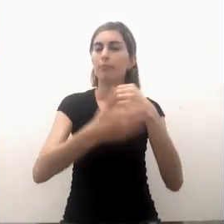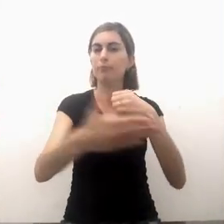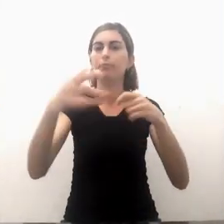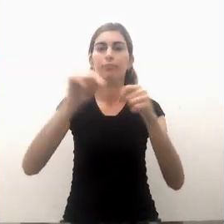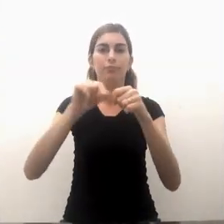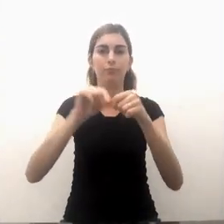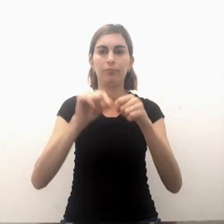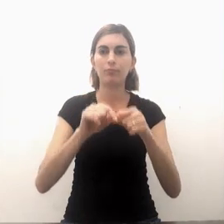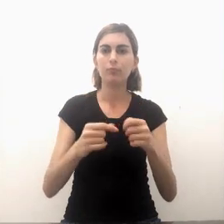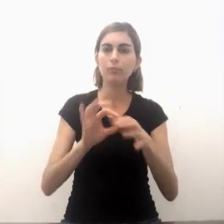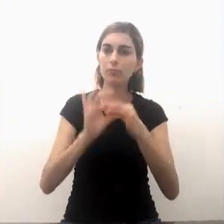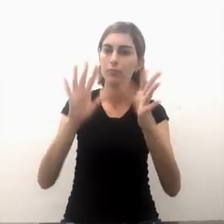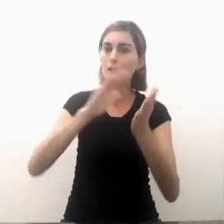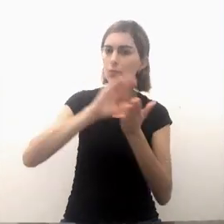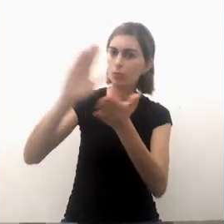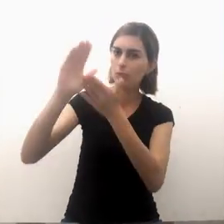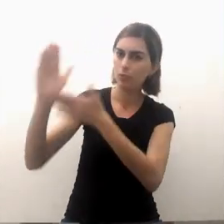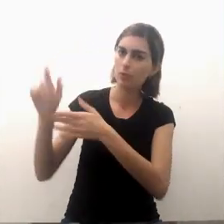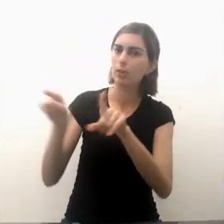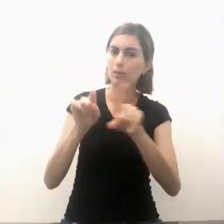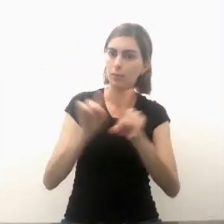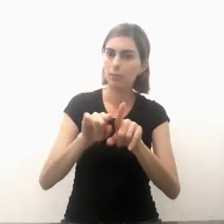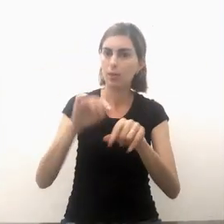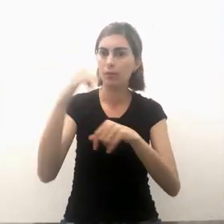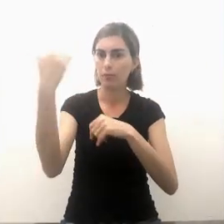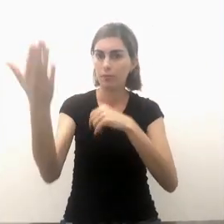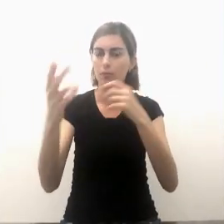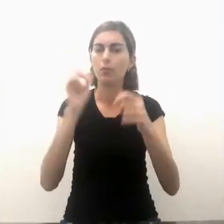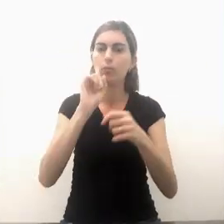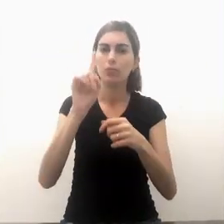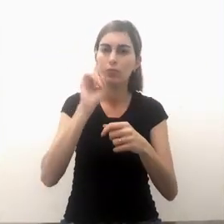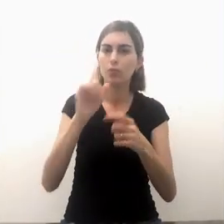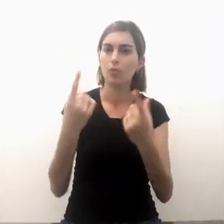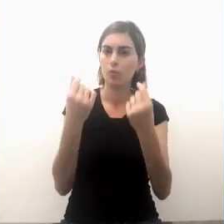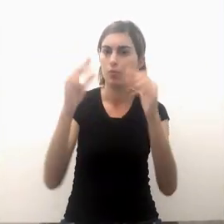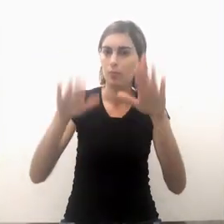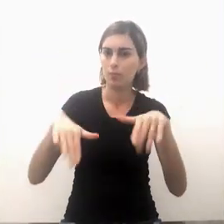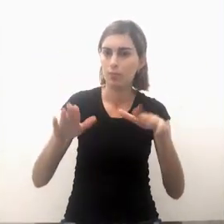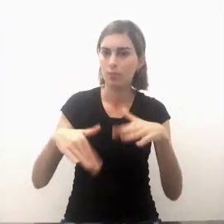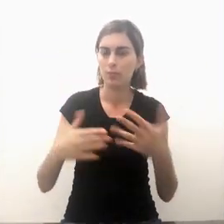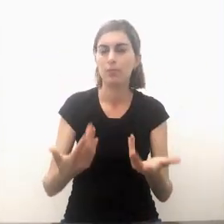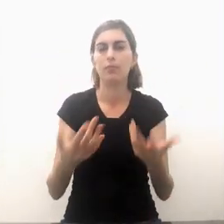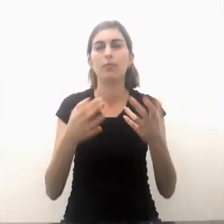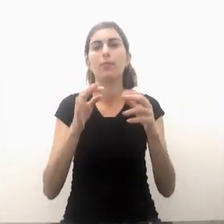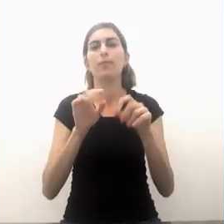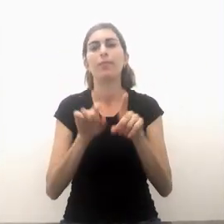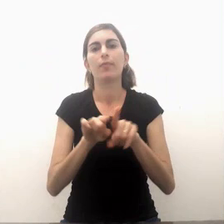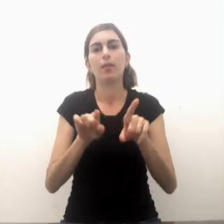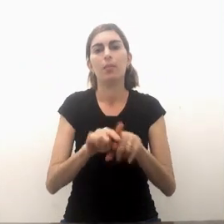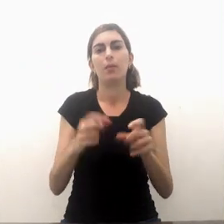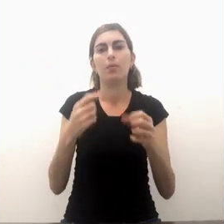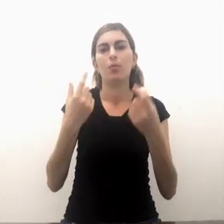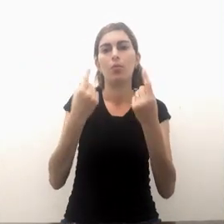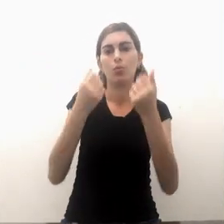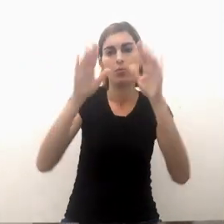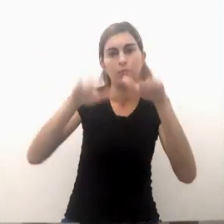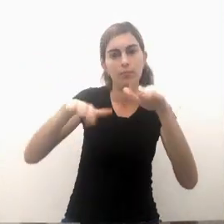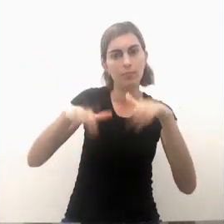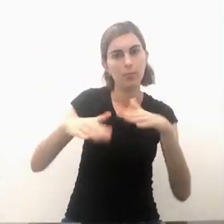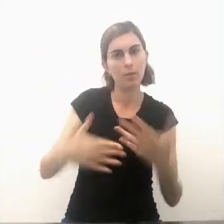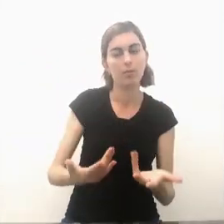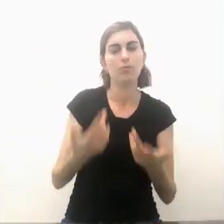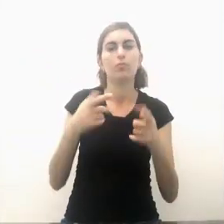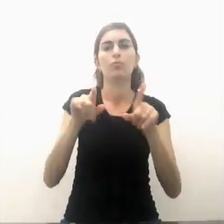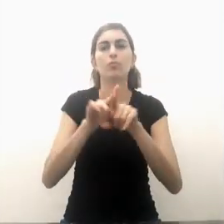elas produziam e enviavam de novo para o mercado americano por um custo muito baixo, tá, gente? Custos